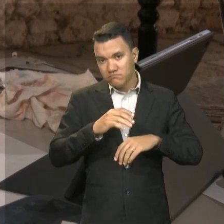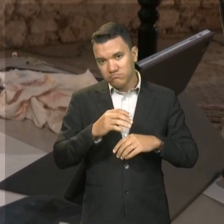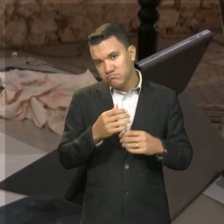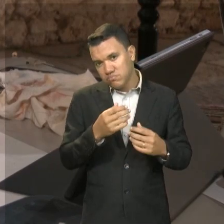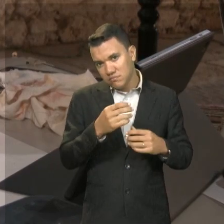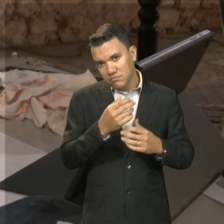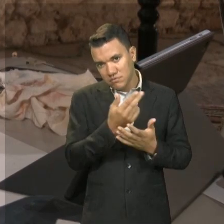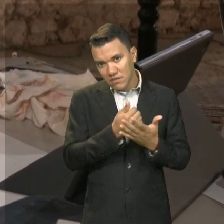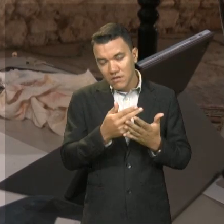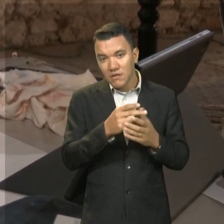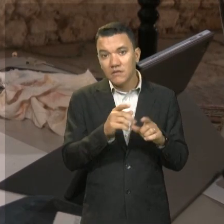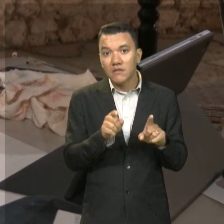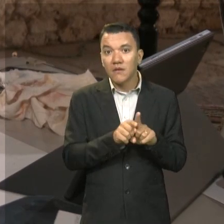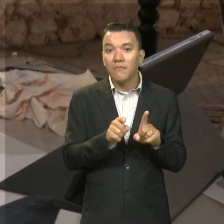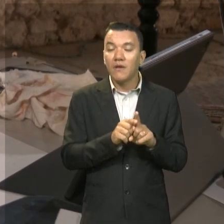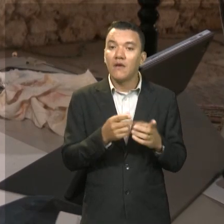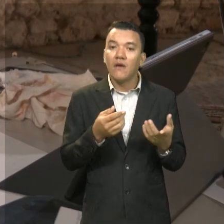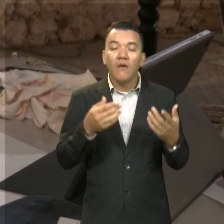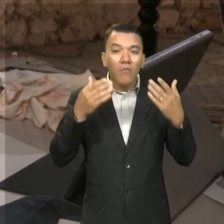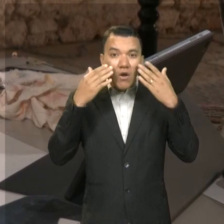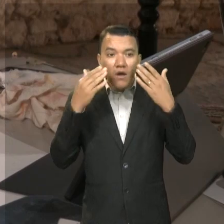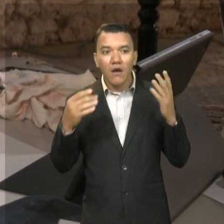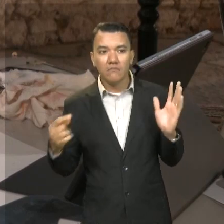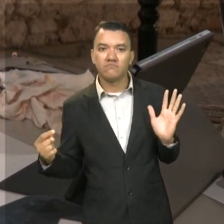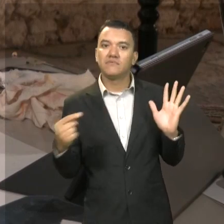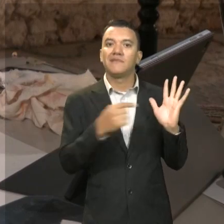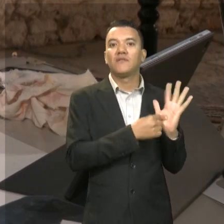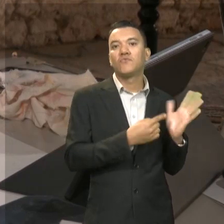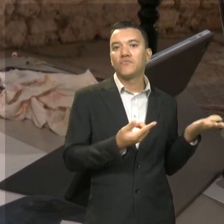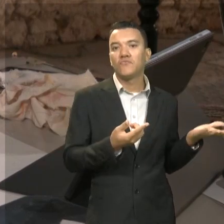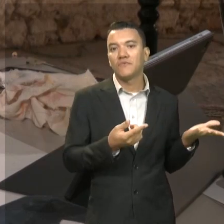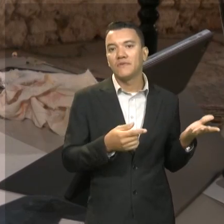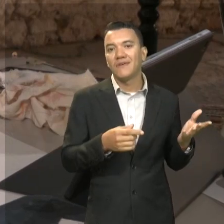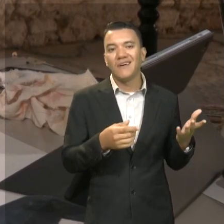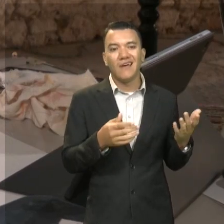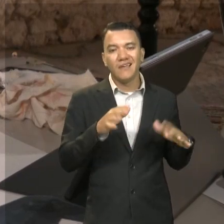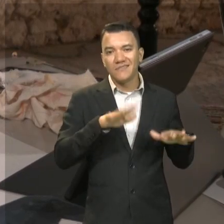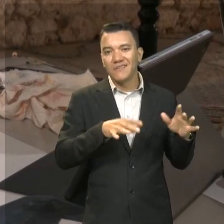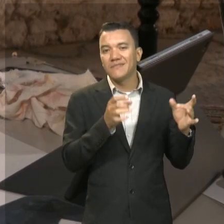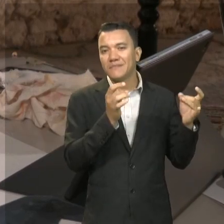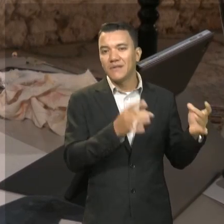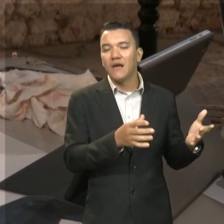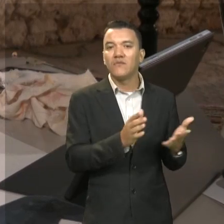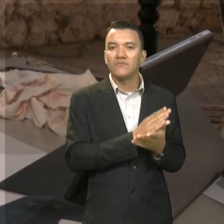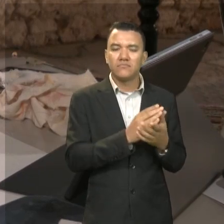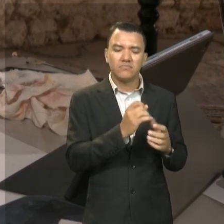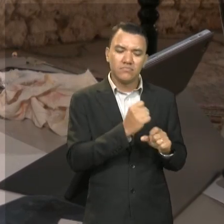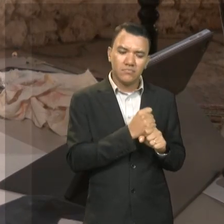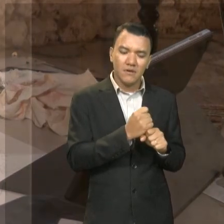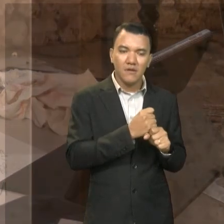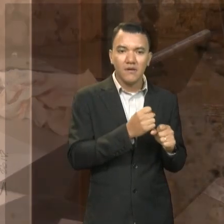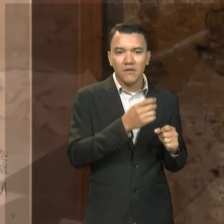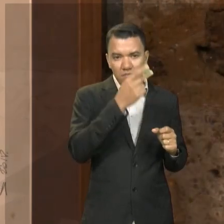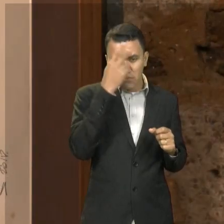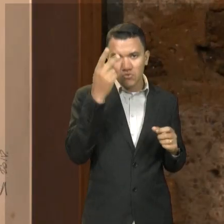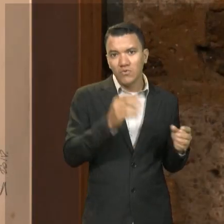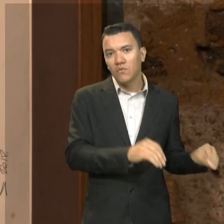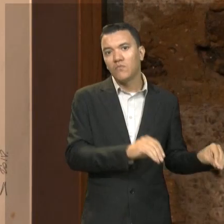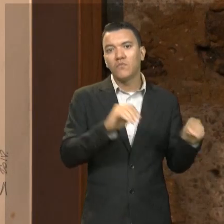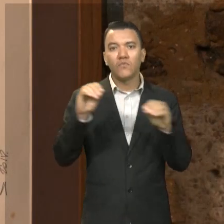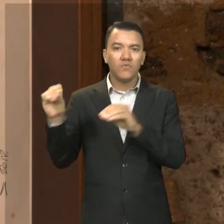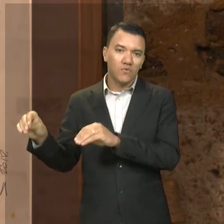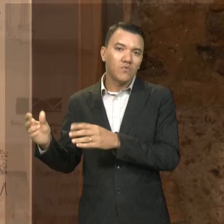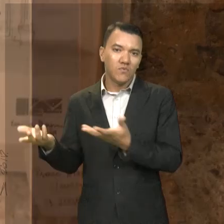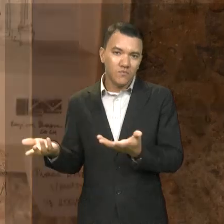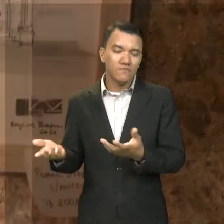fazer uma denúncia do descaso das pessoas que moram aqui há muito tempo e estão saindo daqui. O